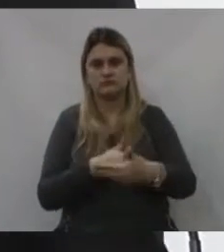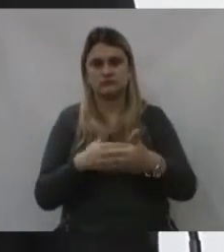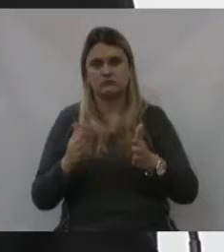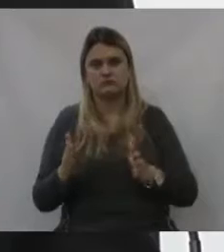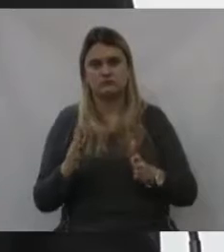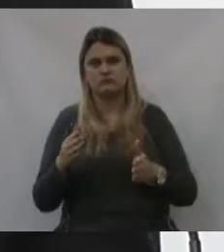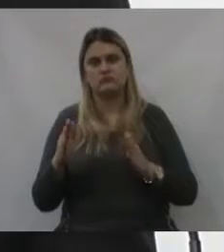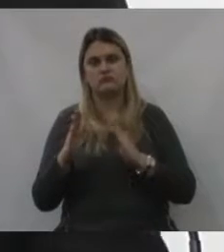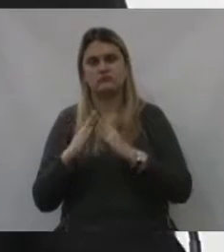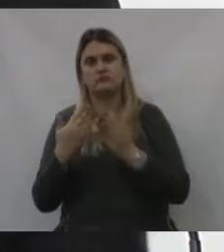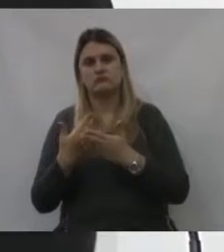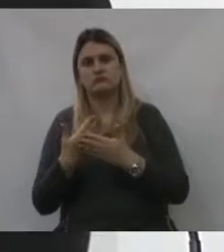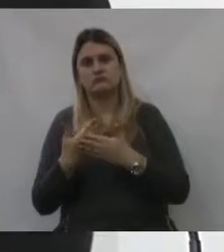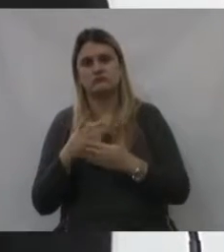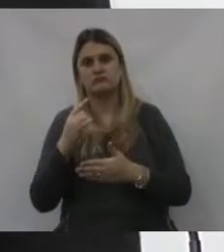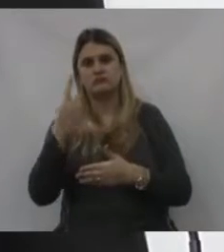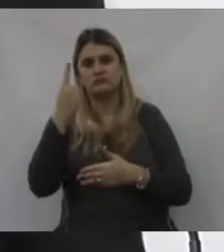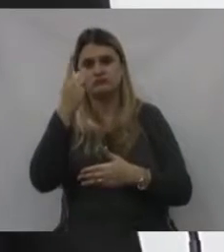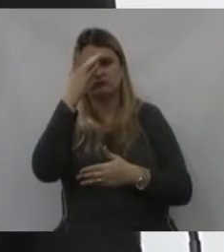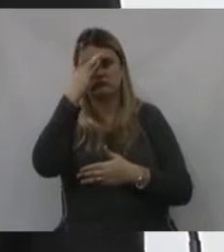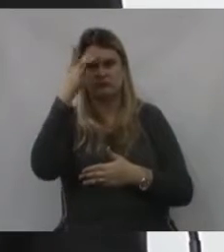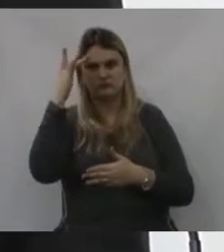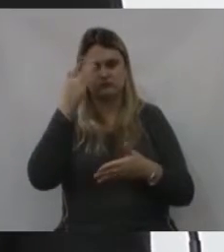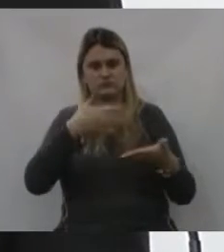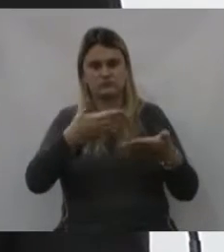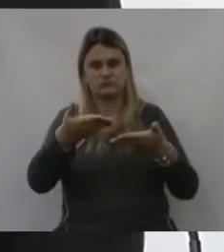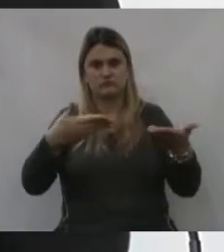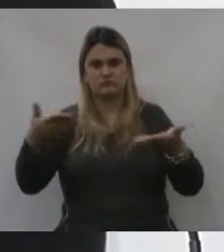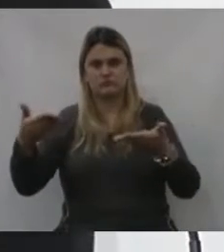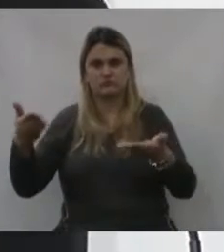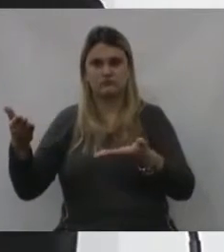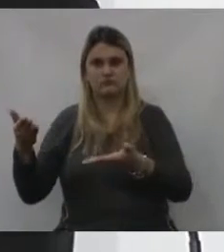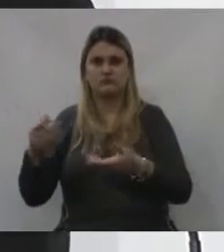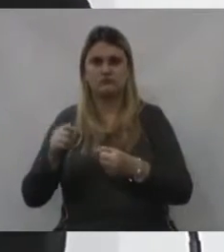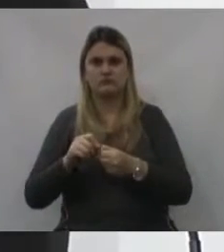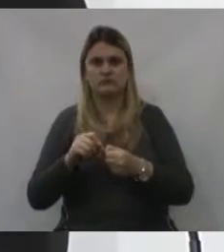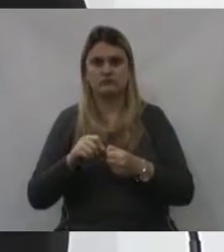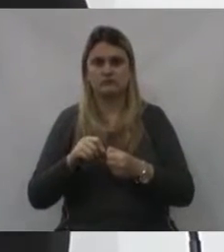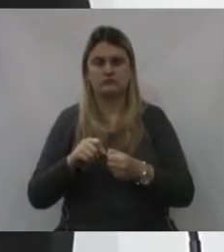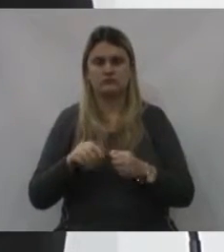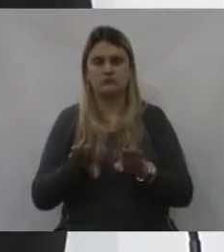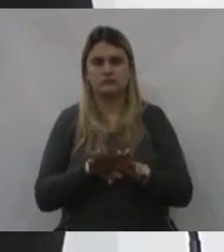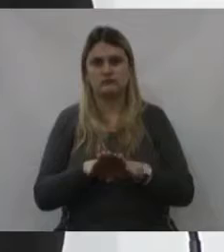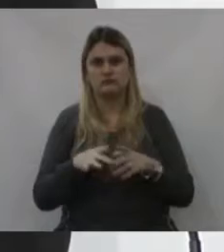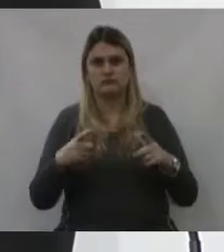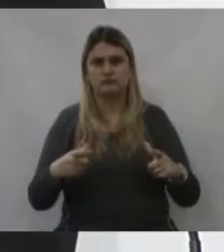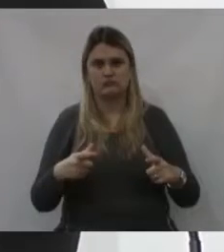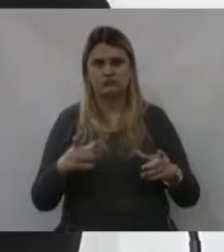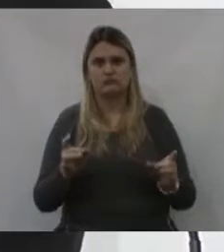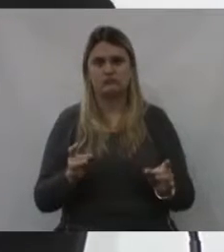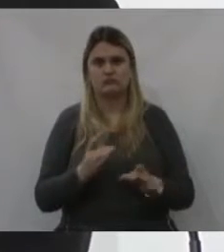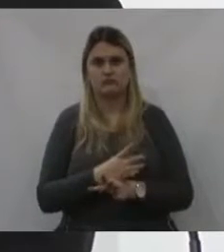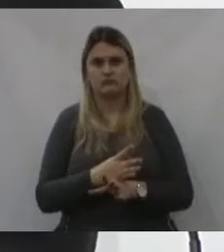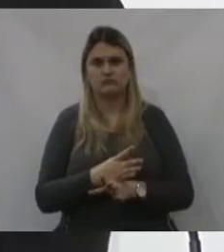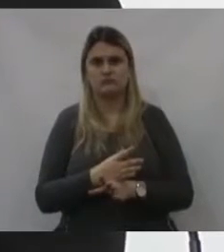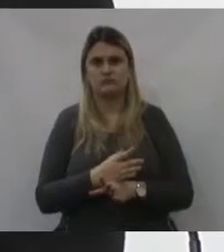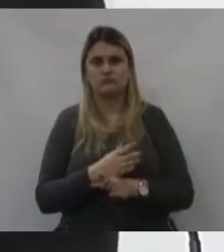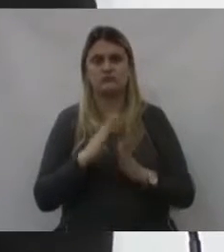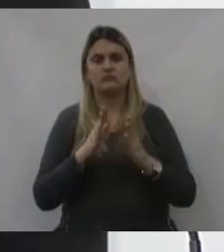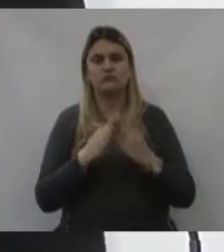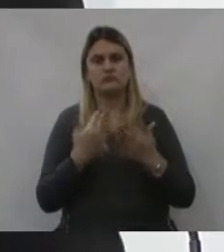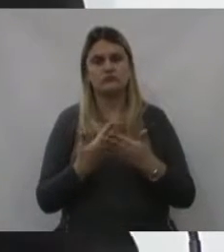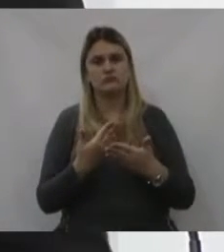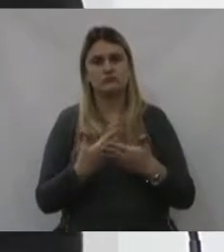alimento dentro de uma caixa, e lá na escola teria apenas uma pessoa para servir o bifezinho e servir um prato pronto. Até